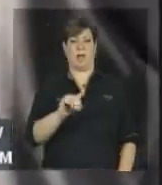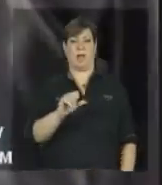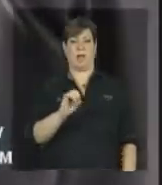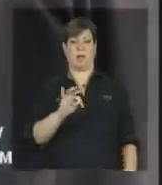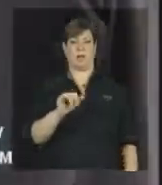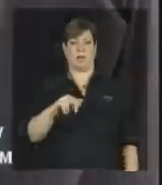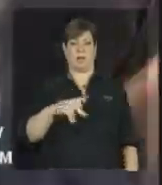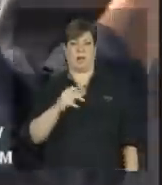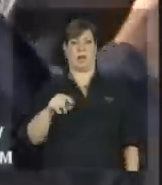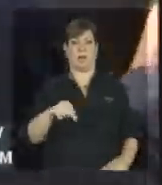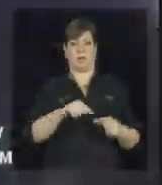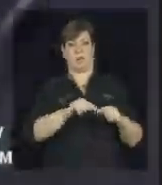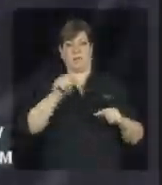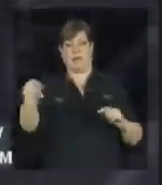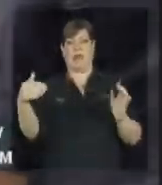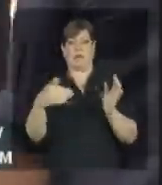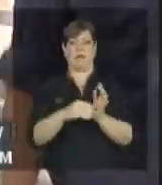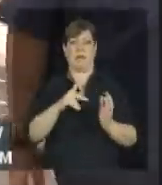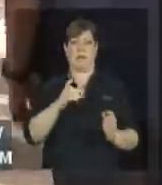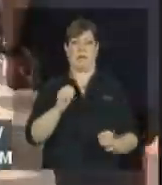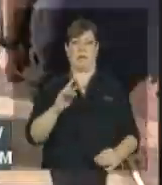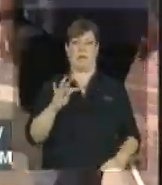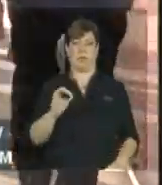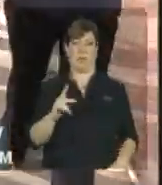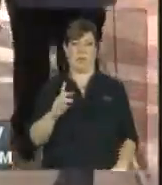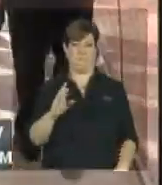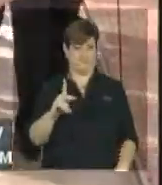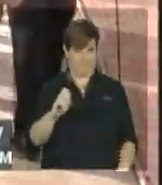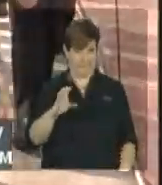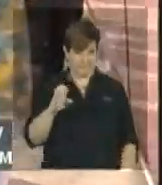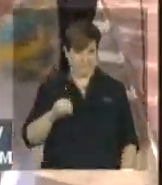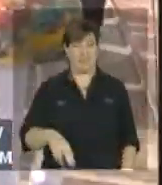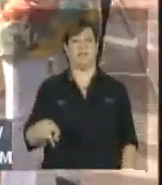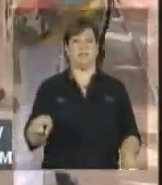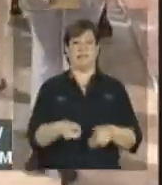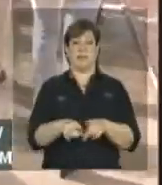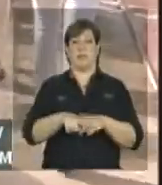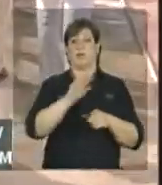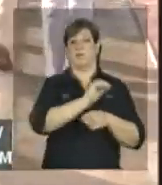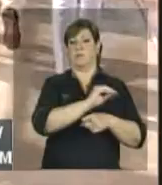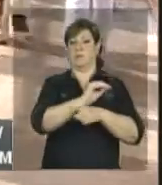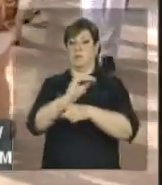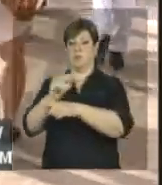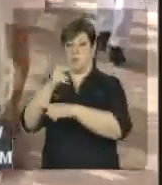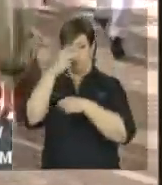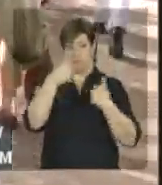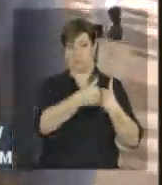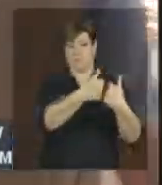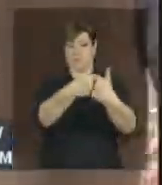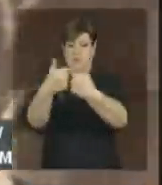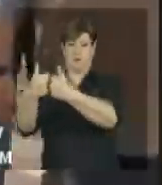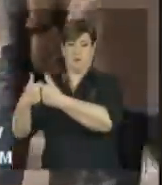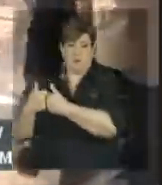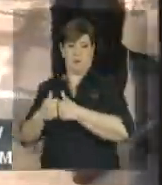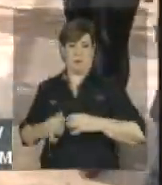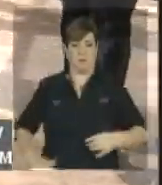e o porto de Pecém, também vai abastecer as comunidades no entorno do próprio